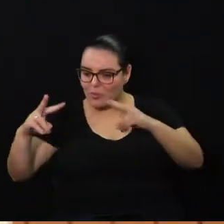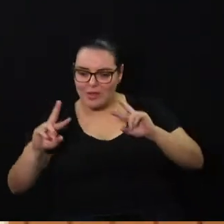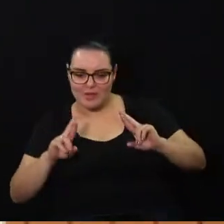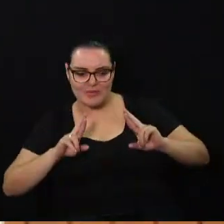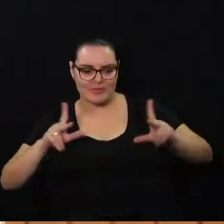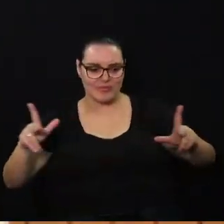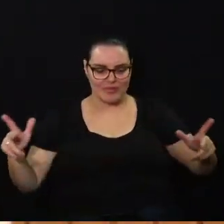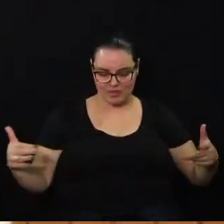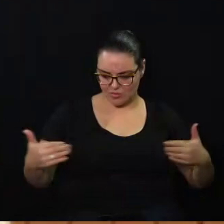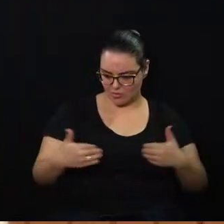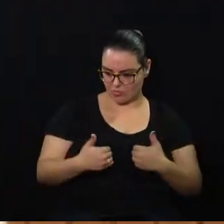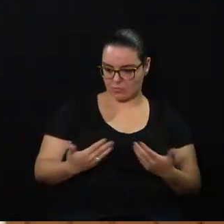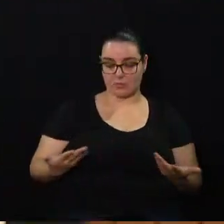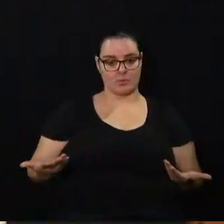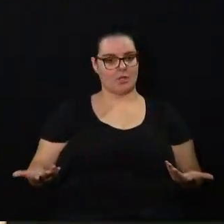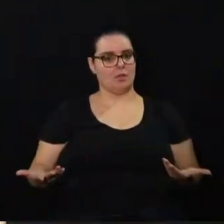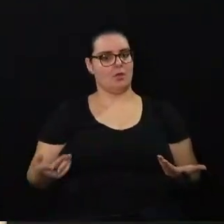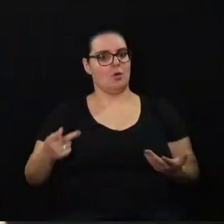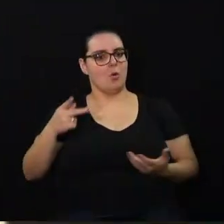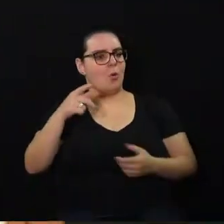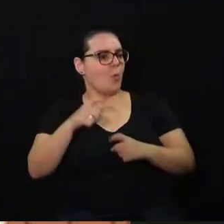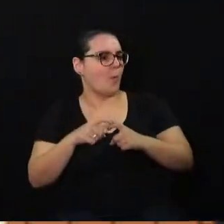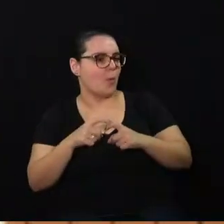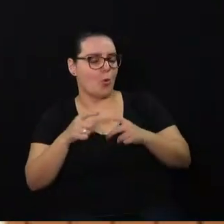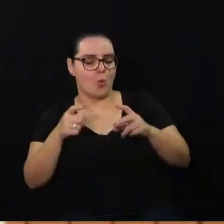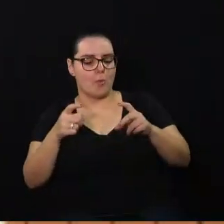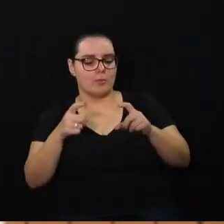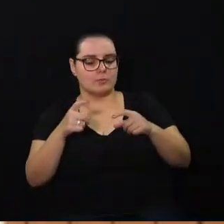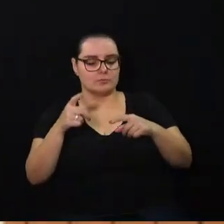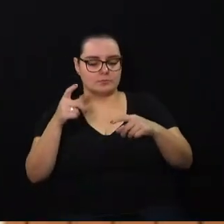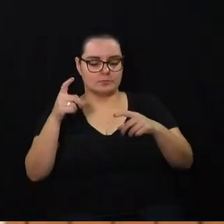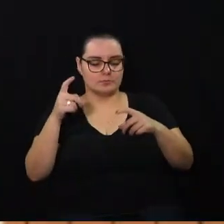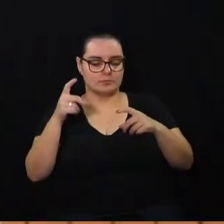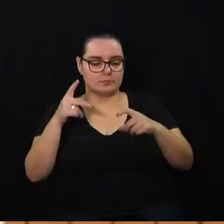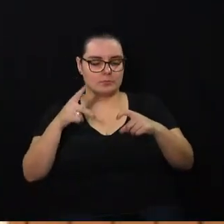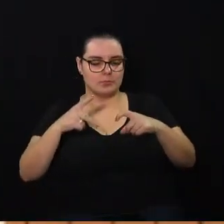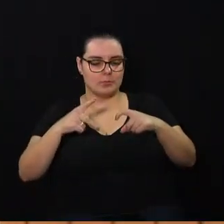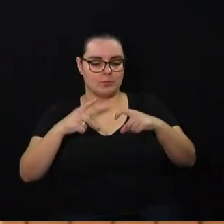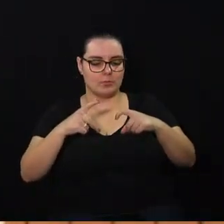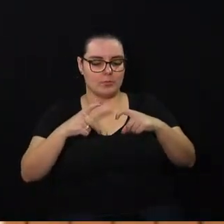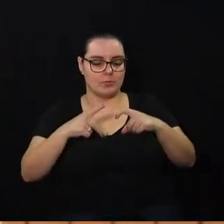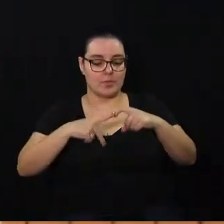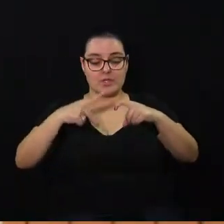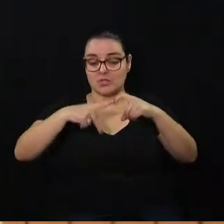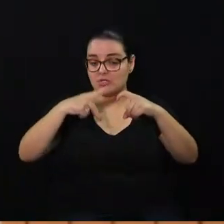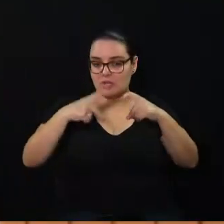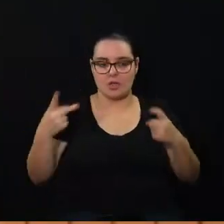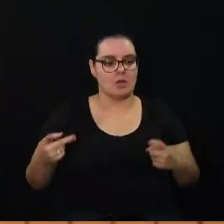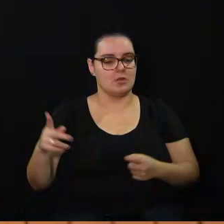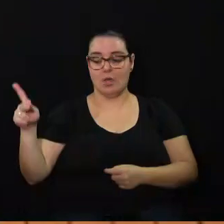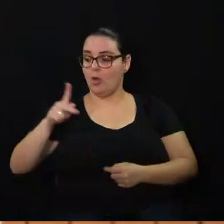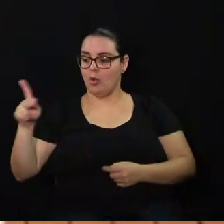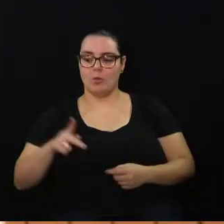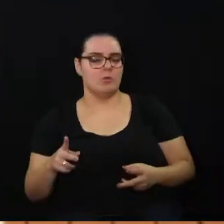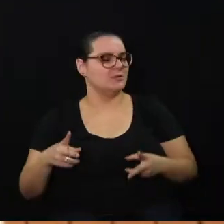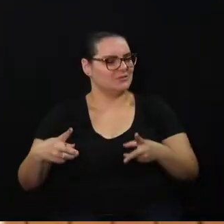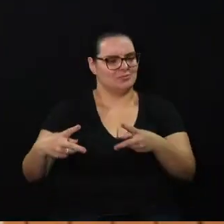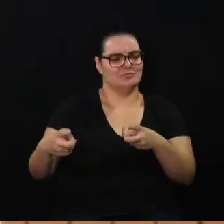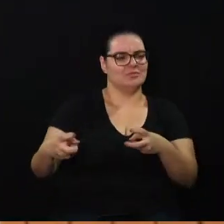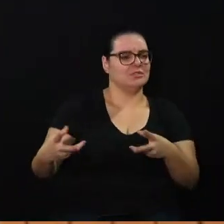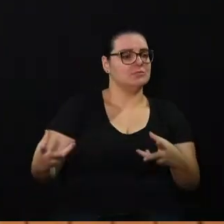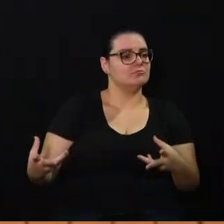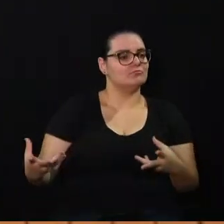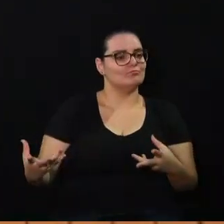esse que às vezes o pediatra não percebe que que o professor não percebe ou não se encaixa nesse estereótipo